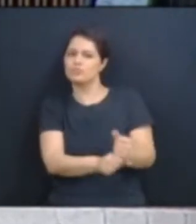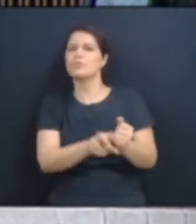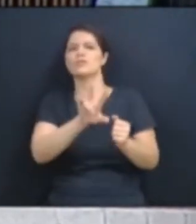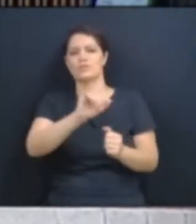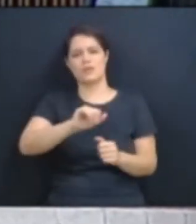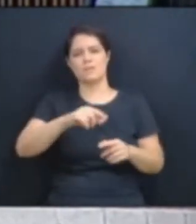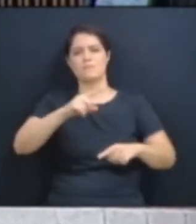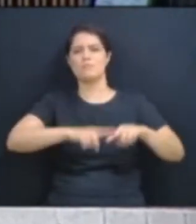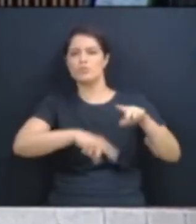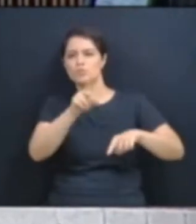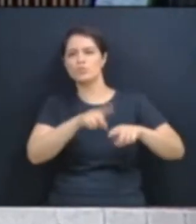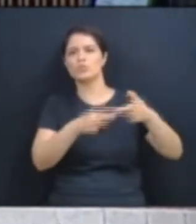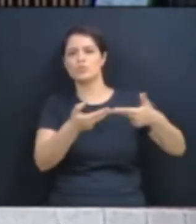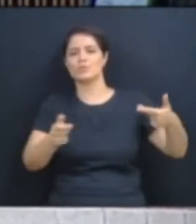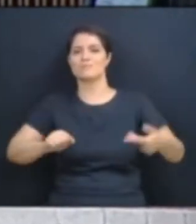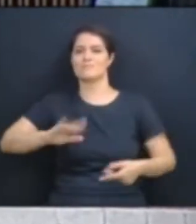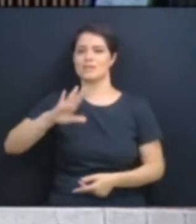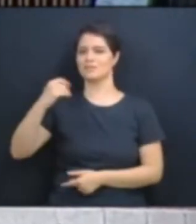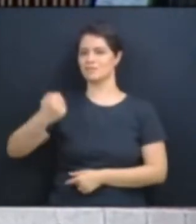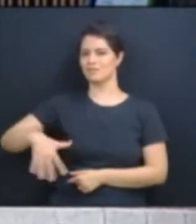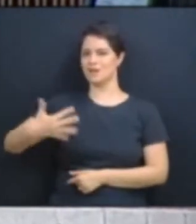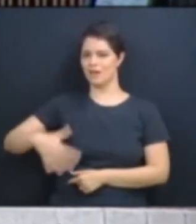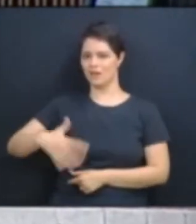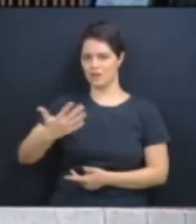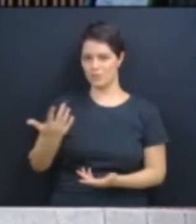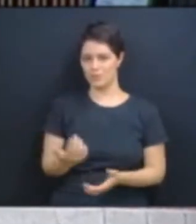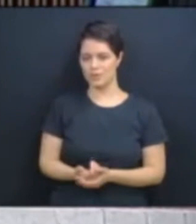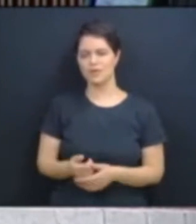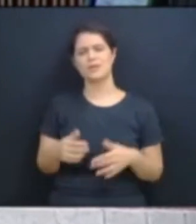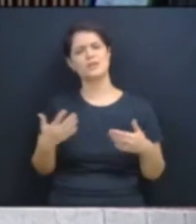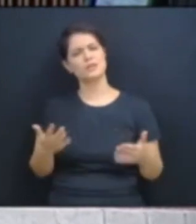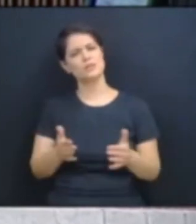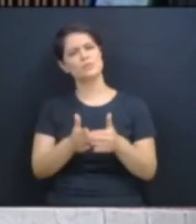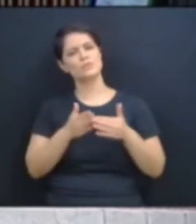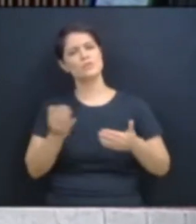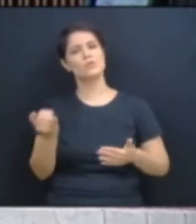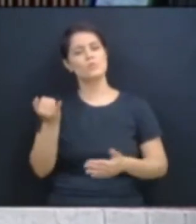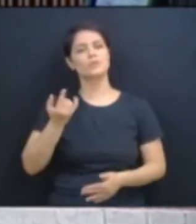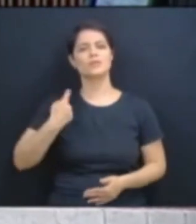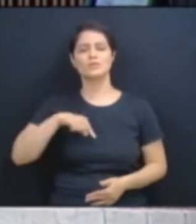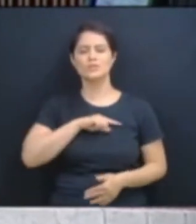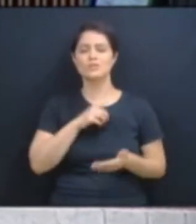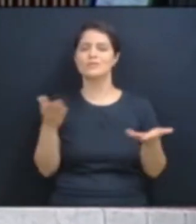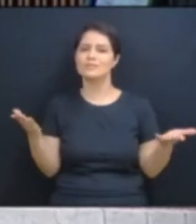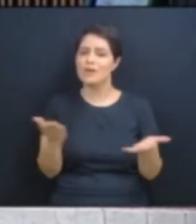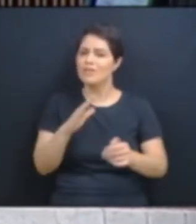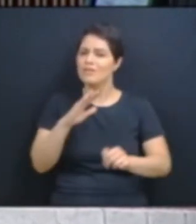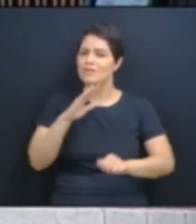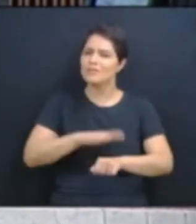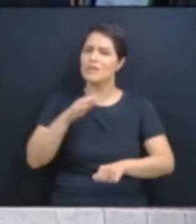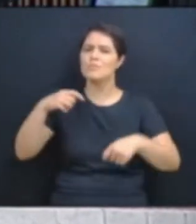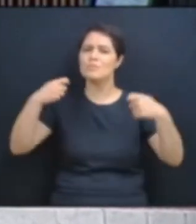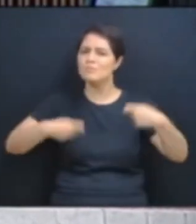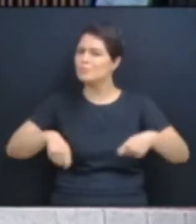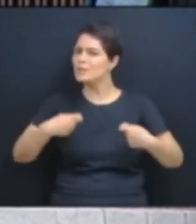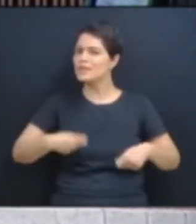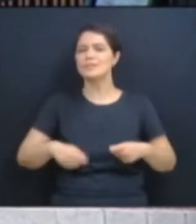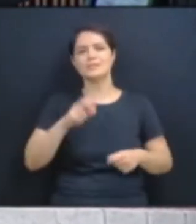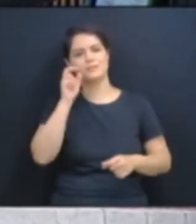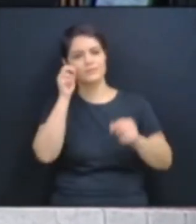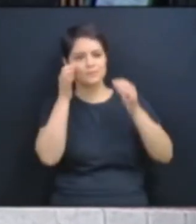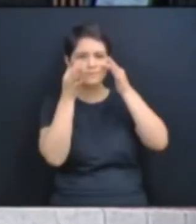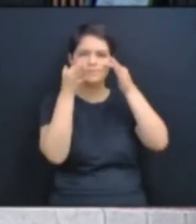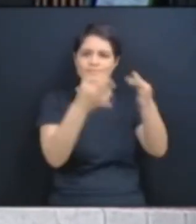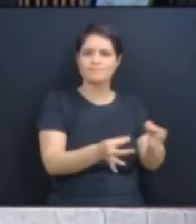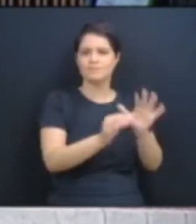eu quero, e quero pedir, que a gente faça uma discussão ainda a tempo de fazer os movimentos sobre esse edital e corrigir